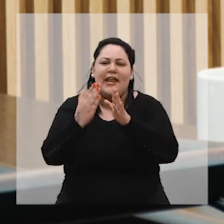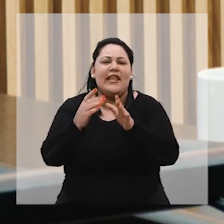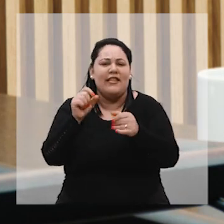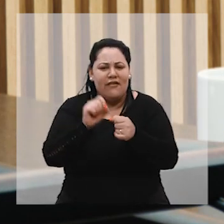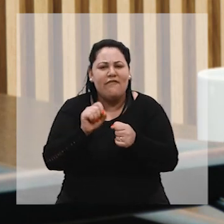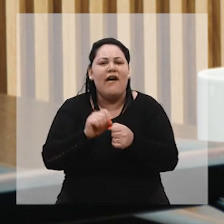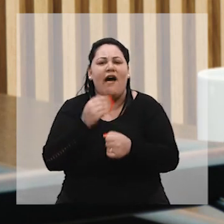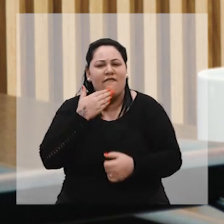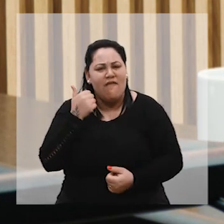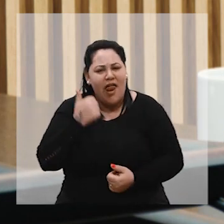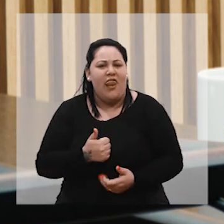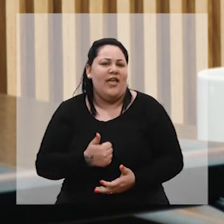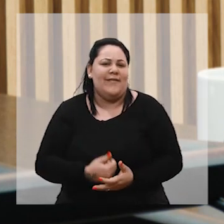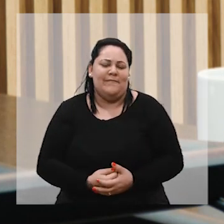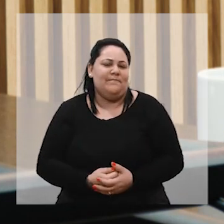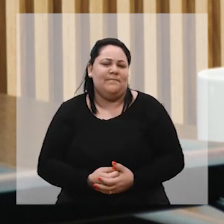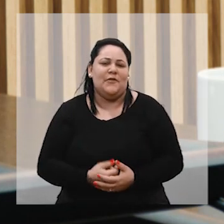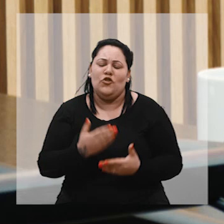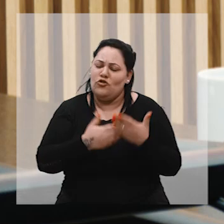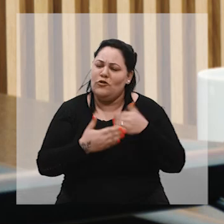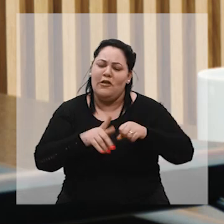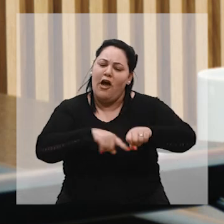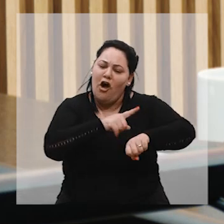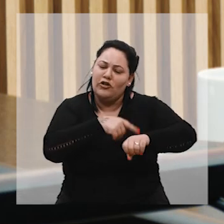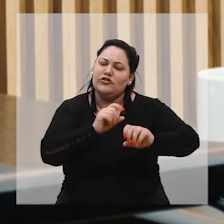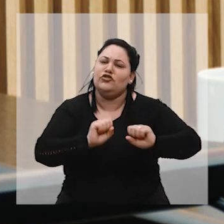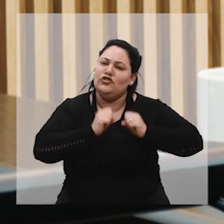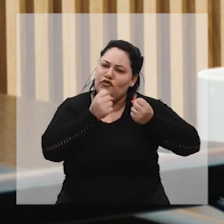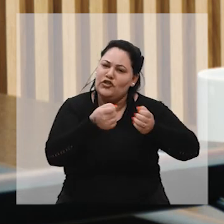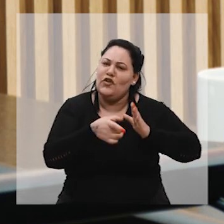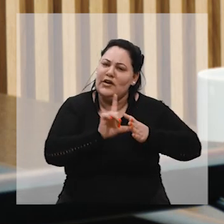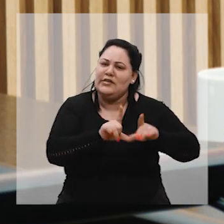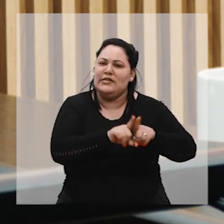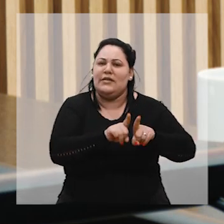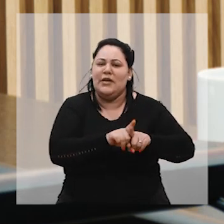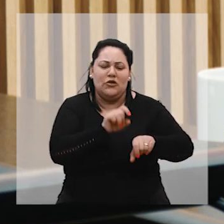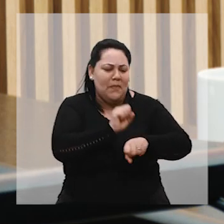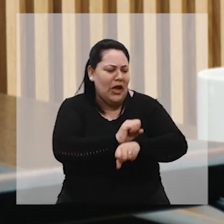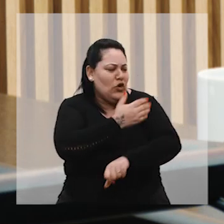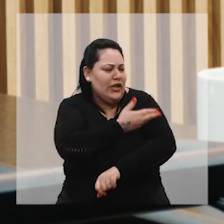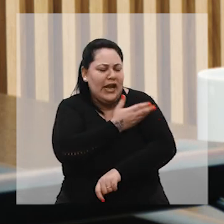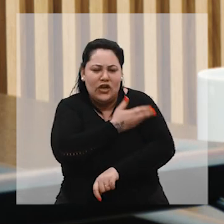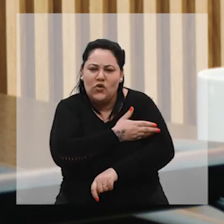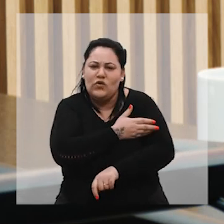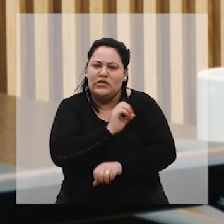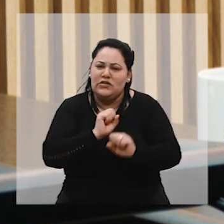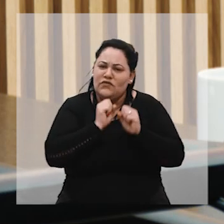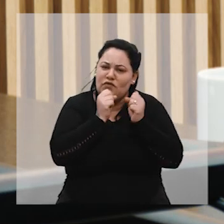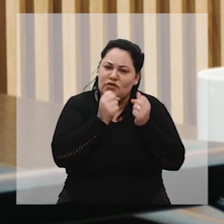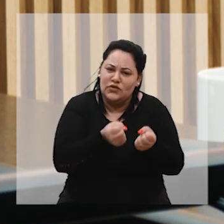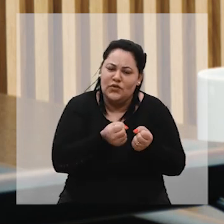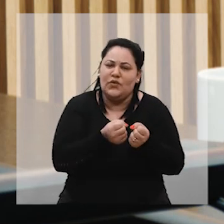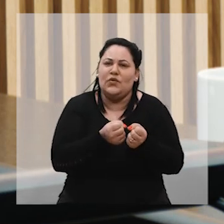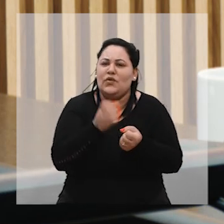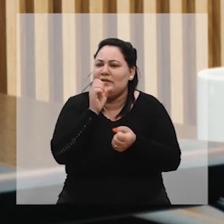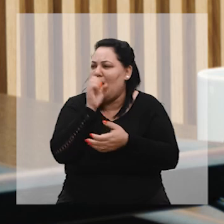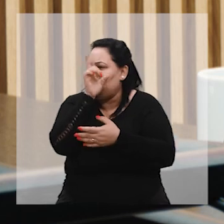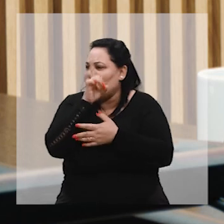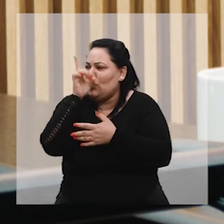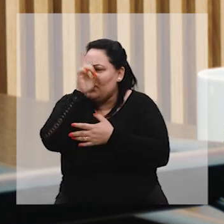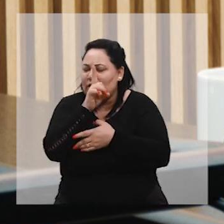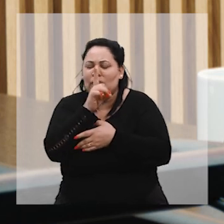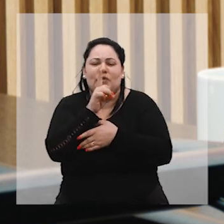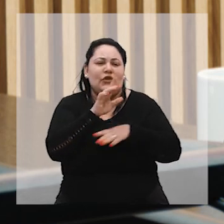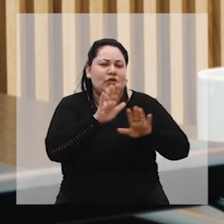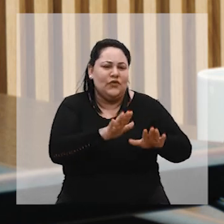valer a pena todas as horas que tu parou estudando. Chega lá, faz valer a pena todas as horas que tu parou treinando. Chega lá e faz valer a pena